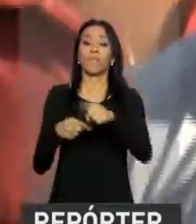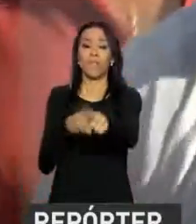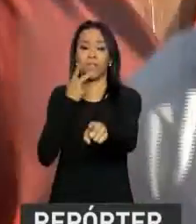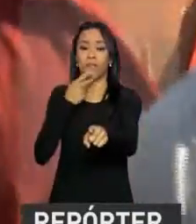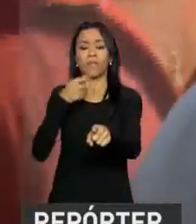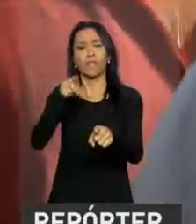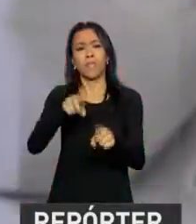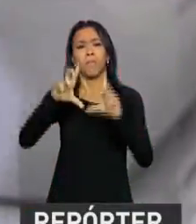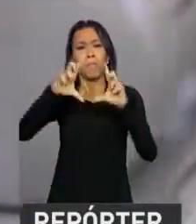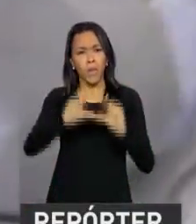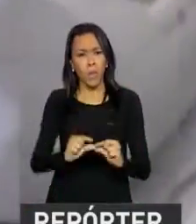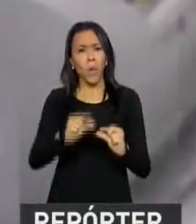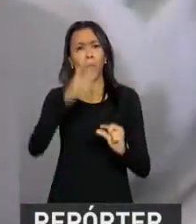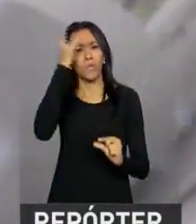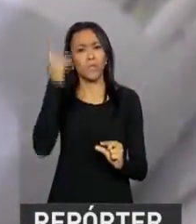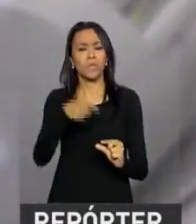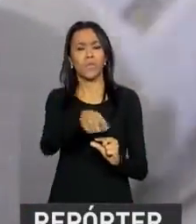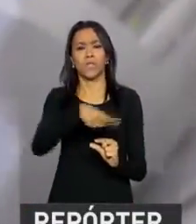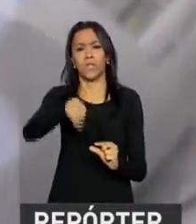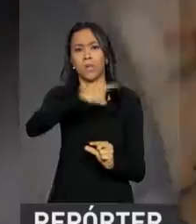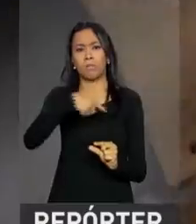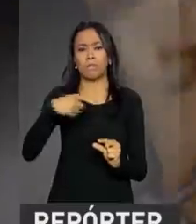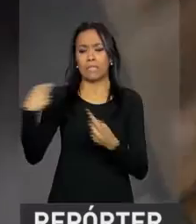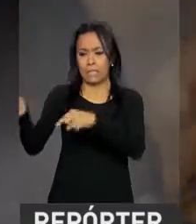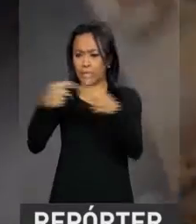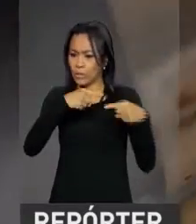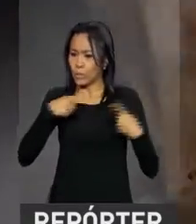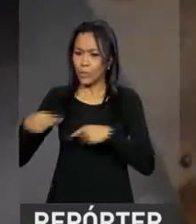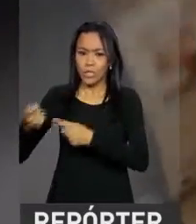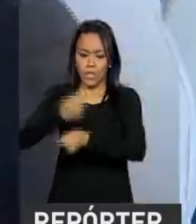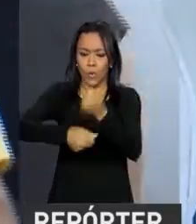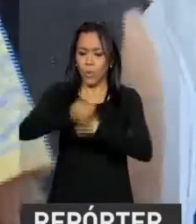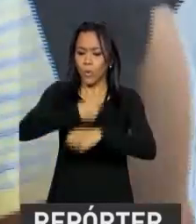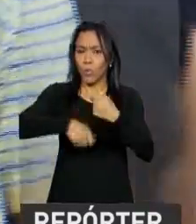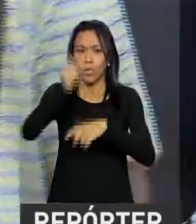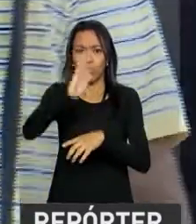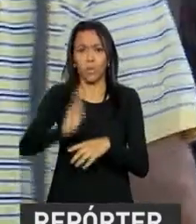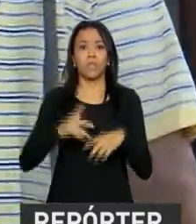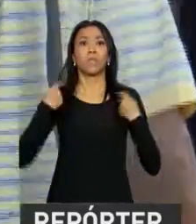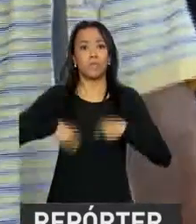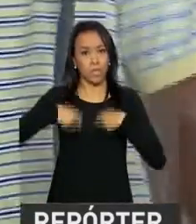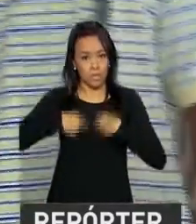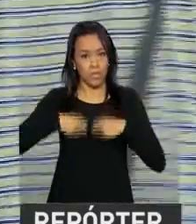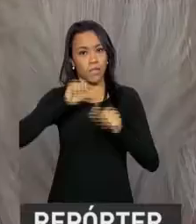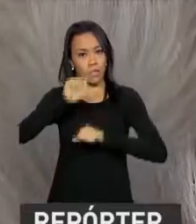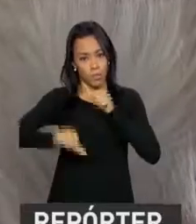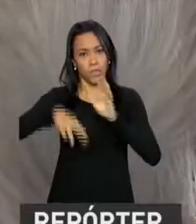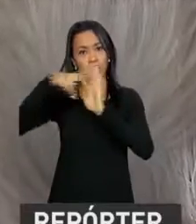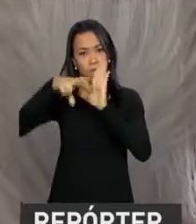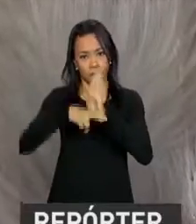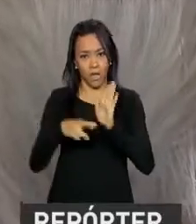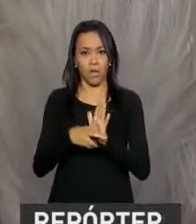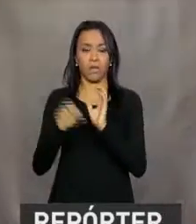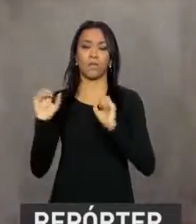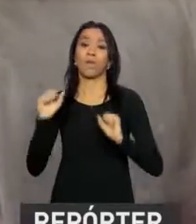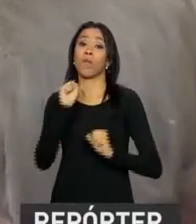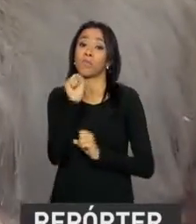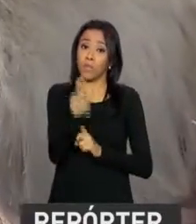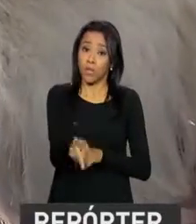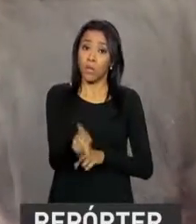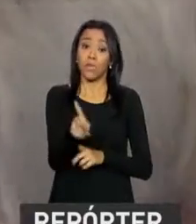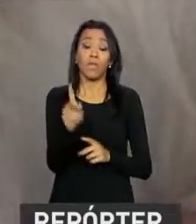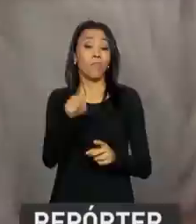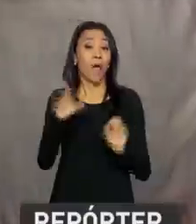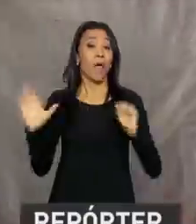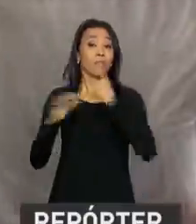menor de contribuintes coloca no centro da discussão sobre a economia brasileira a necessidade da reforma tudo para garantir que os